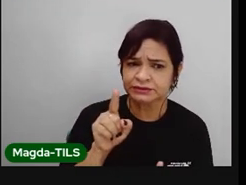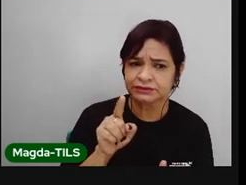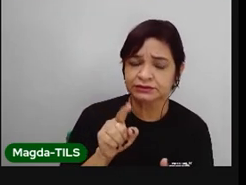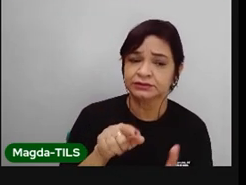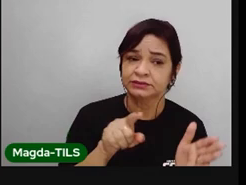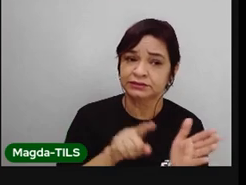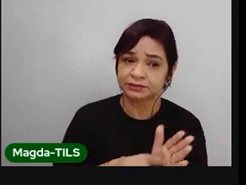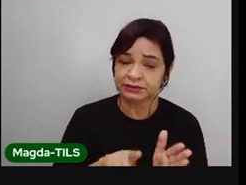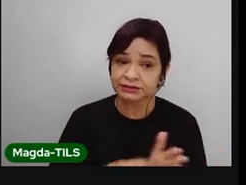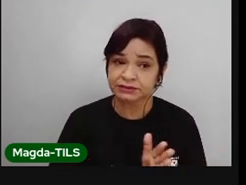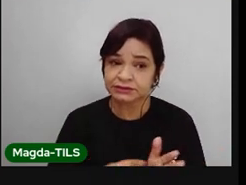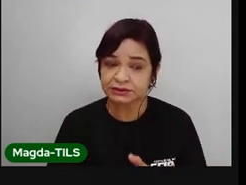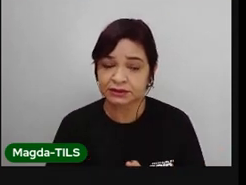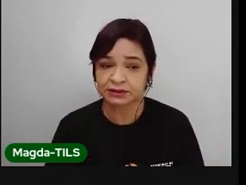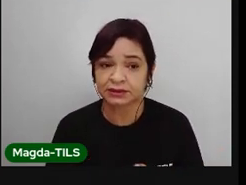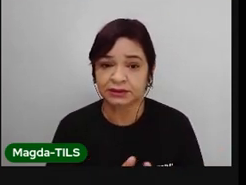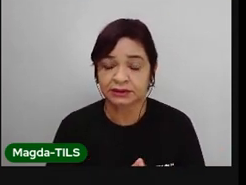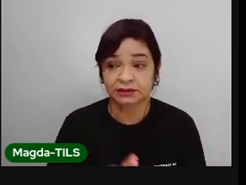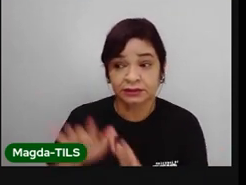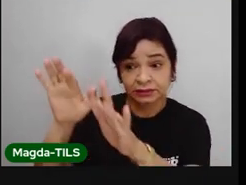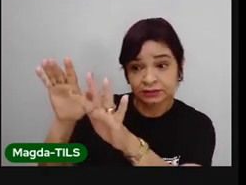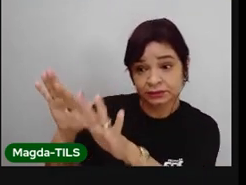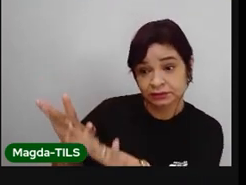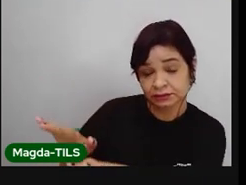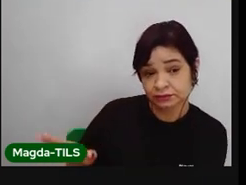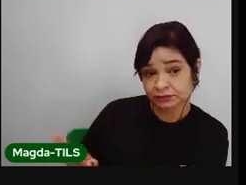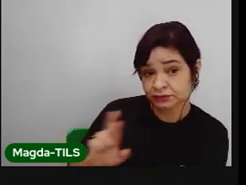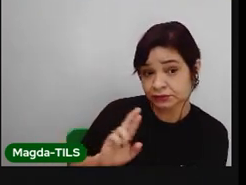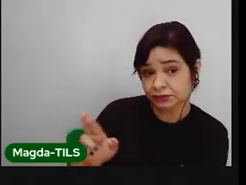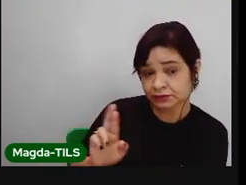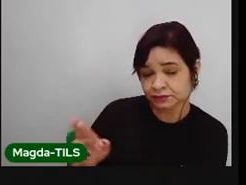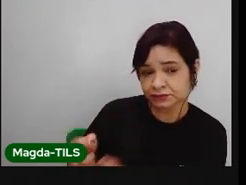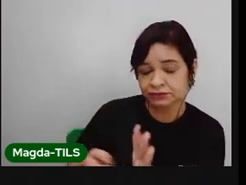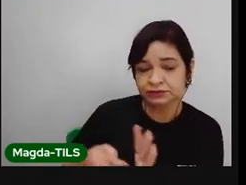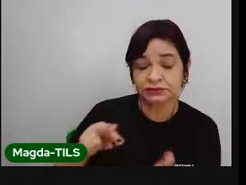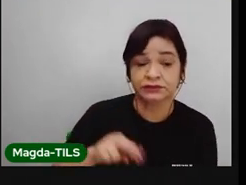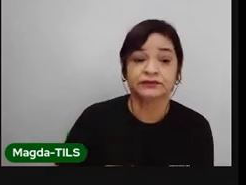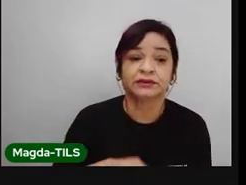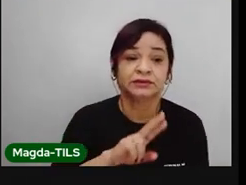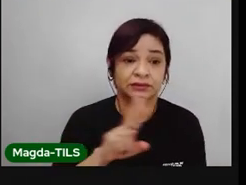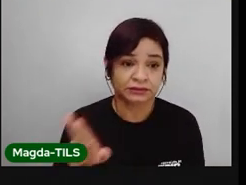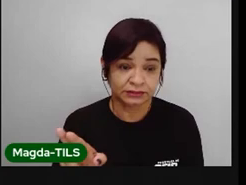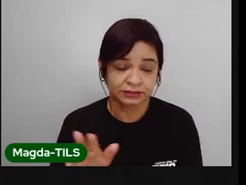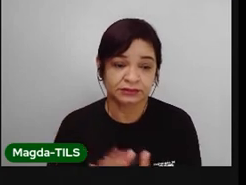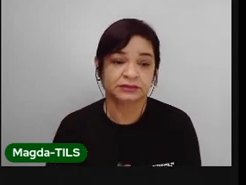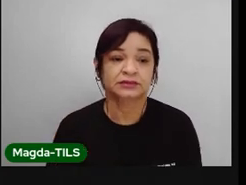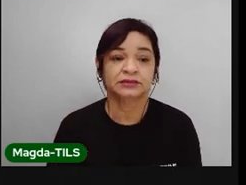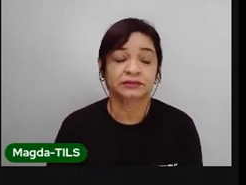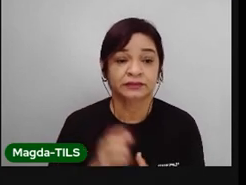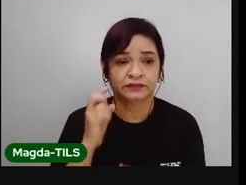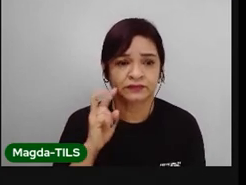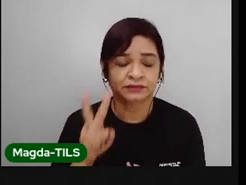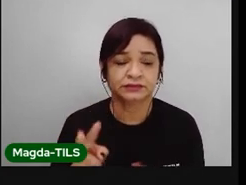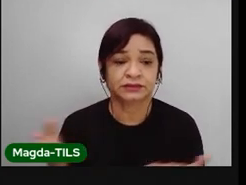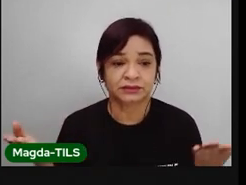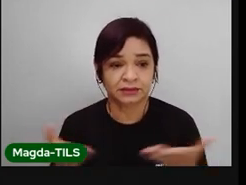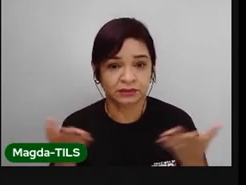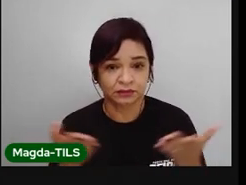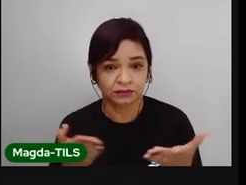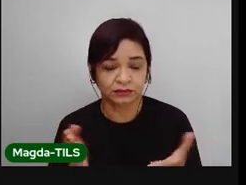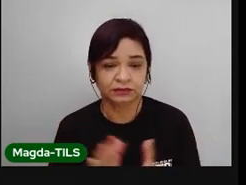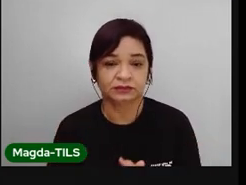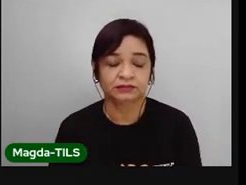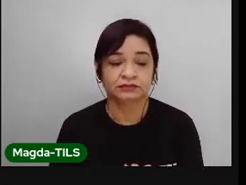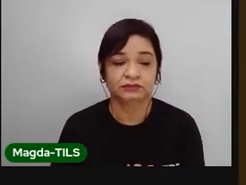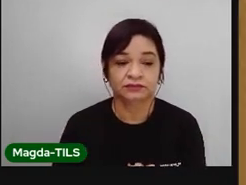nesse tempinho que eu dei, coloquem aqui no chat qual é o significado do nome Terra, que a gente vai comparar com o que vamos ver agora, tá